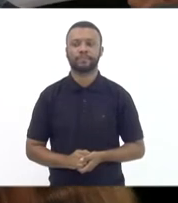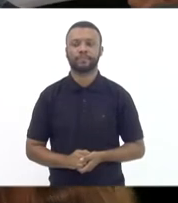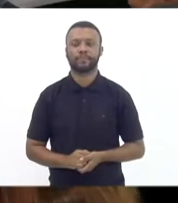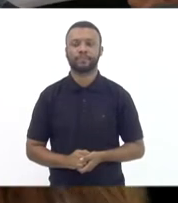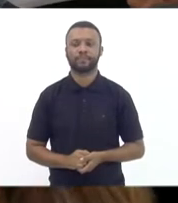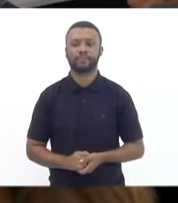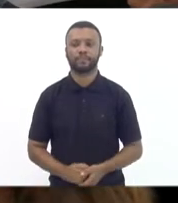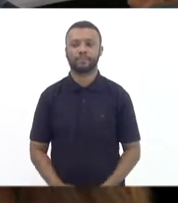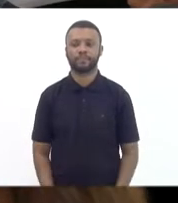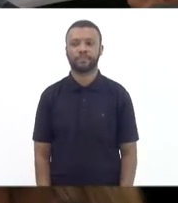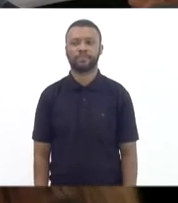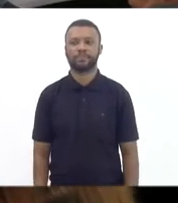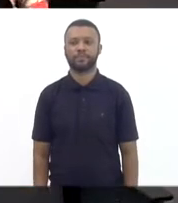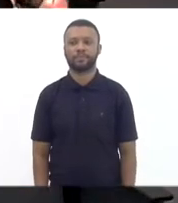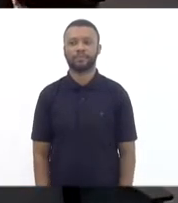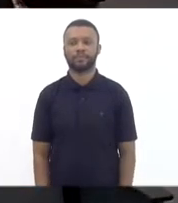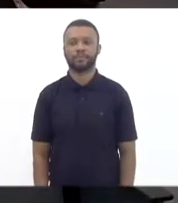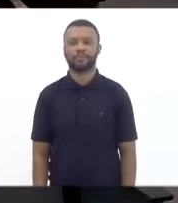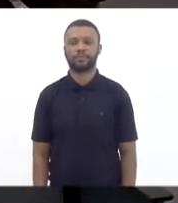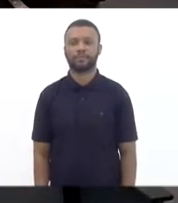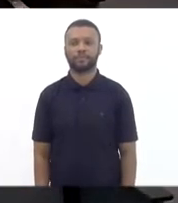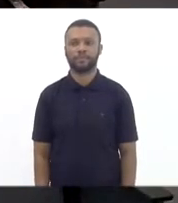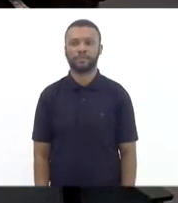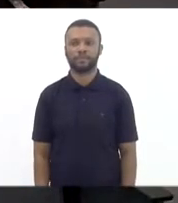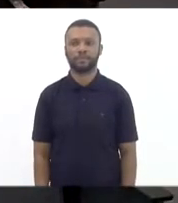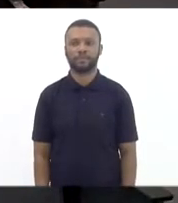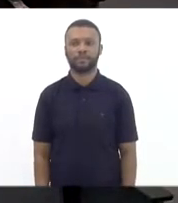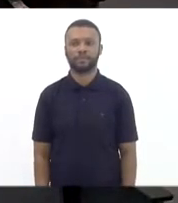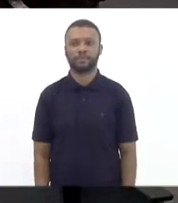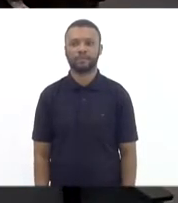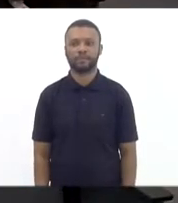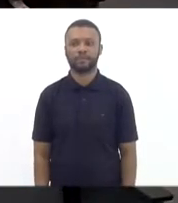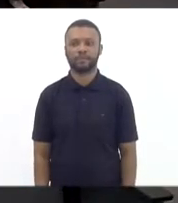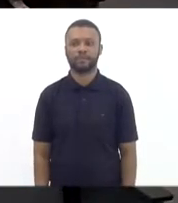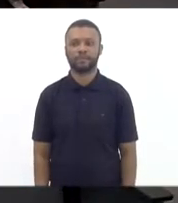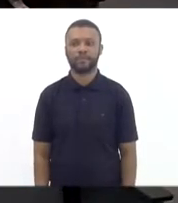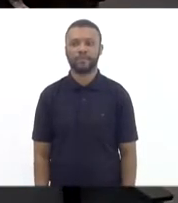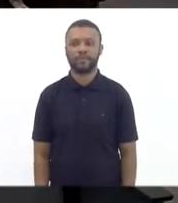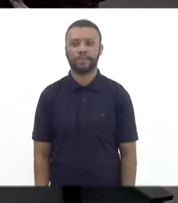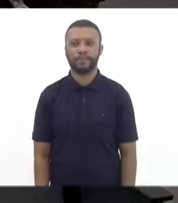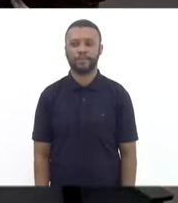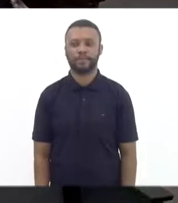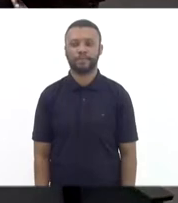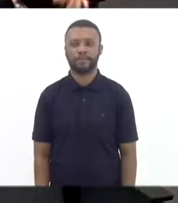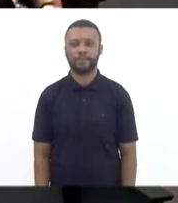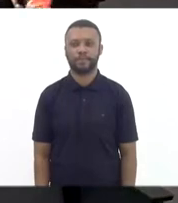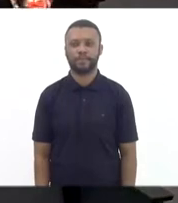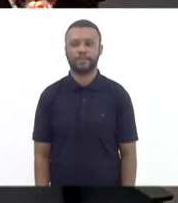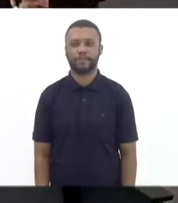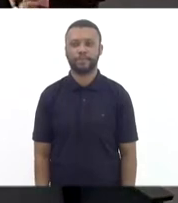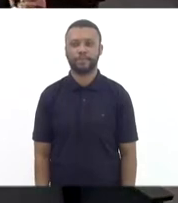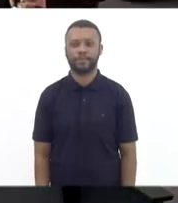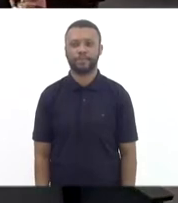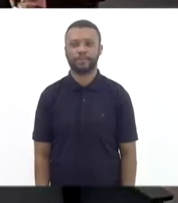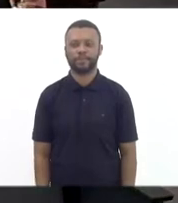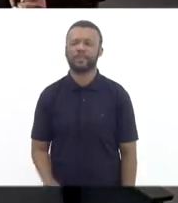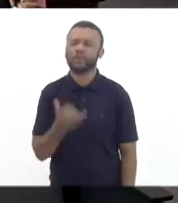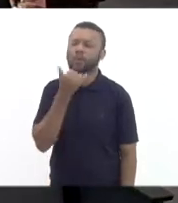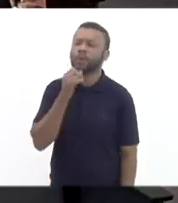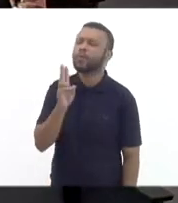Vocês evitam a gente, vocês fingem que não, mas vocês fizeram concurso para Qual o nome da